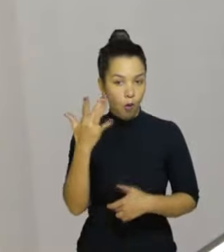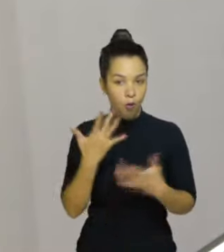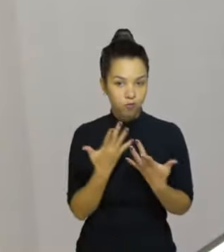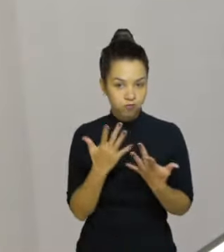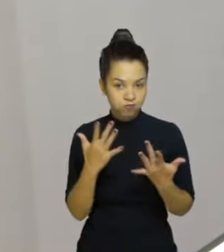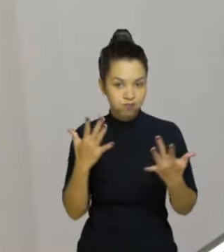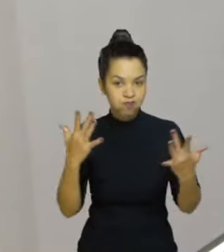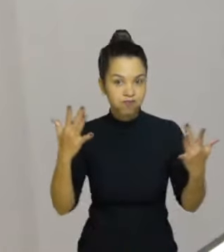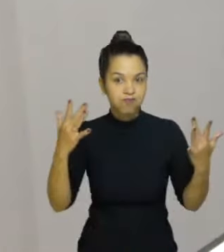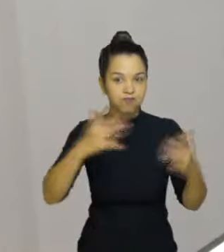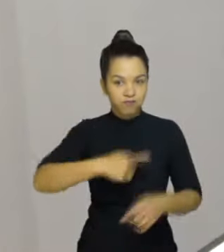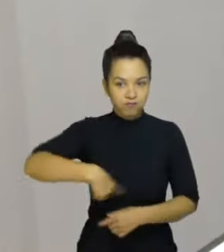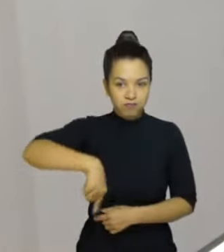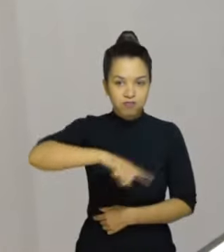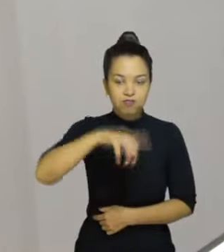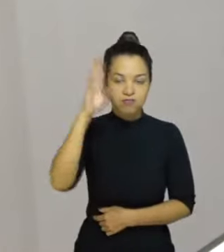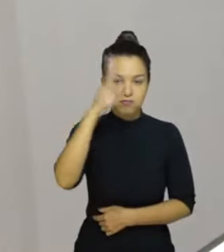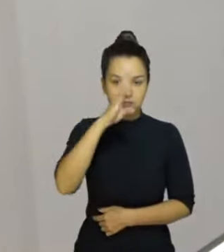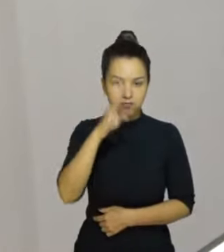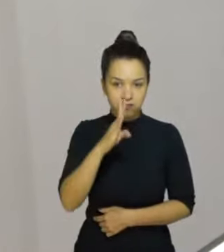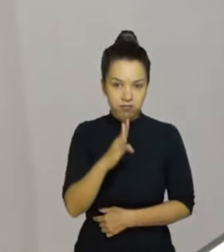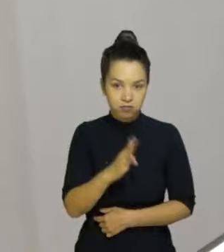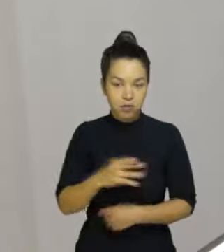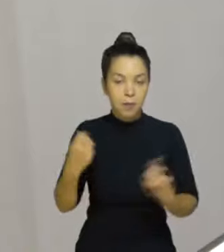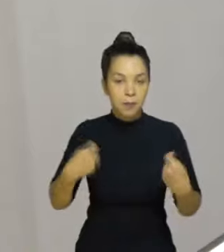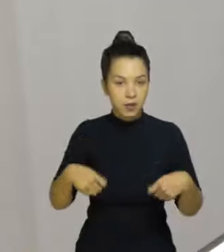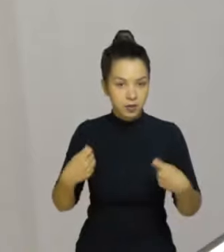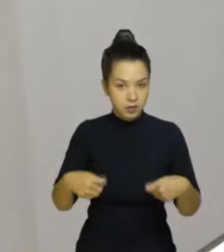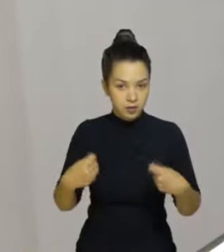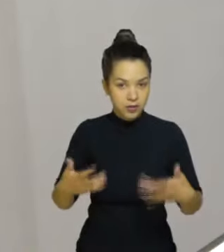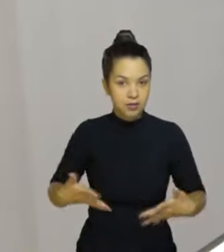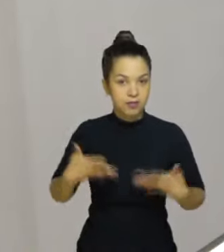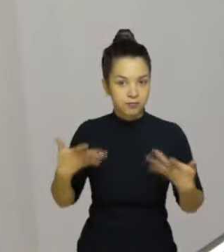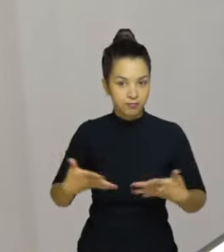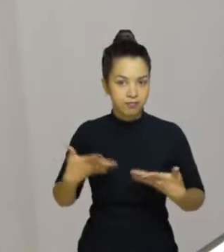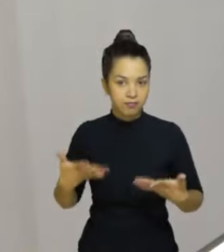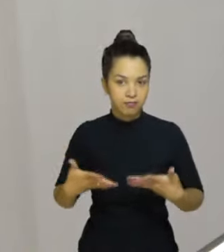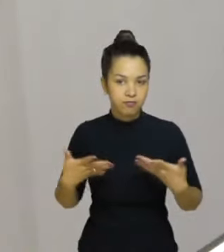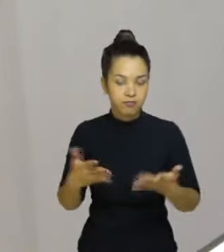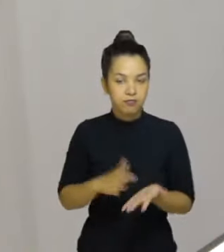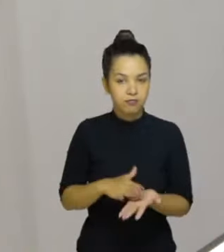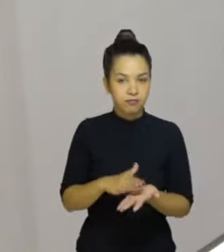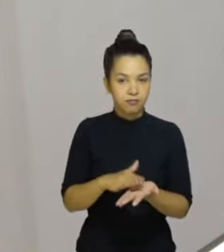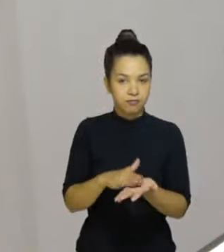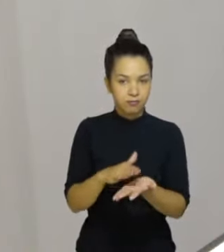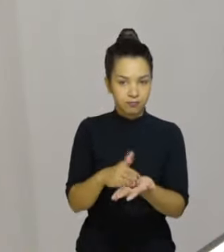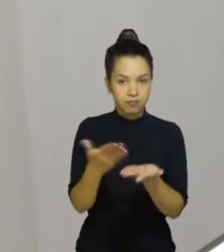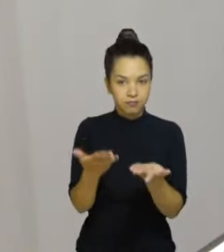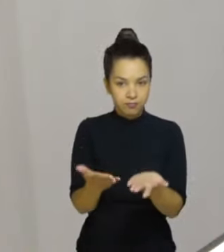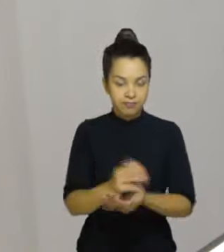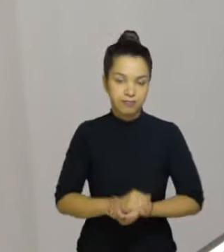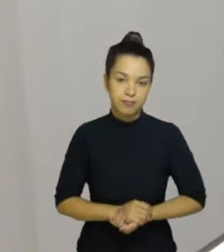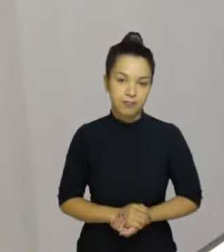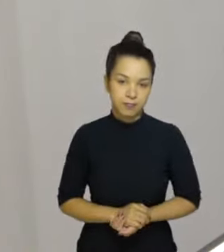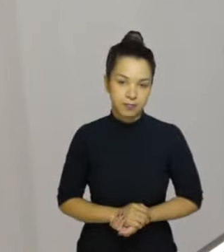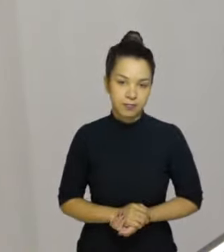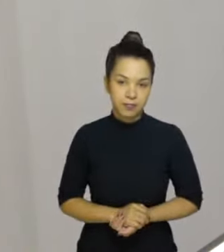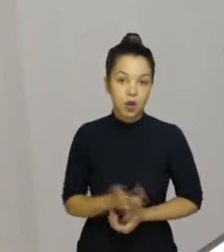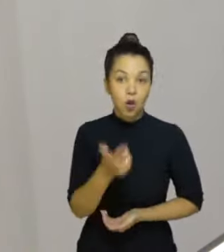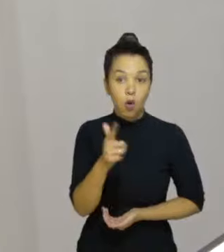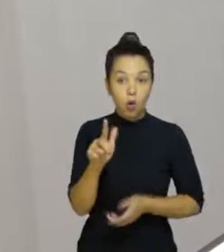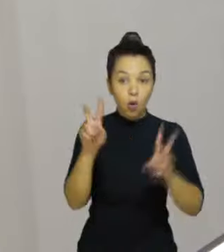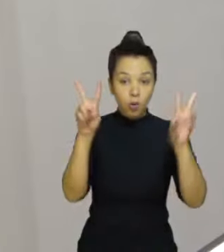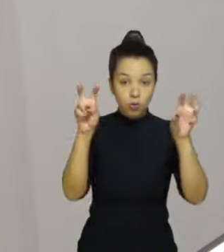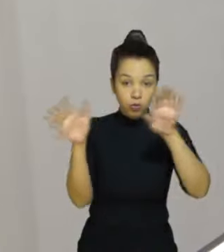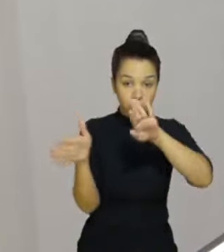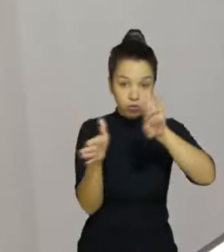nação, que tanto precisa trazer essas alegrias. Então, parabéns à Tainá. E outro assunto que me merece destaque aqui, eu